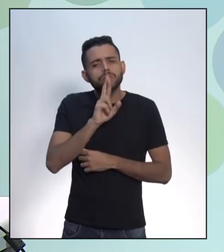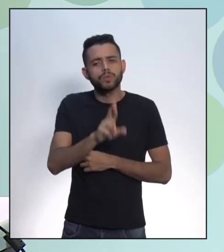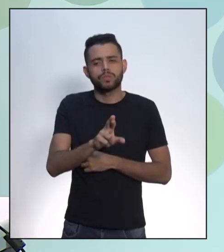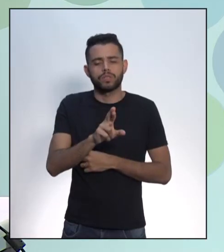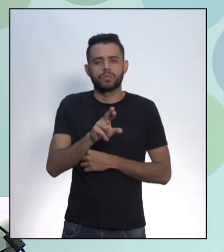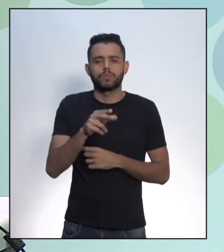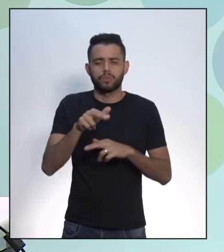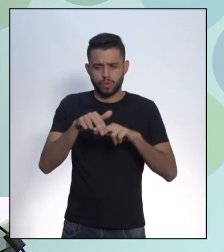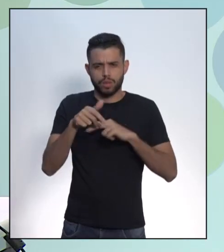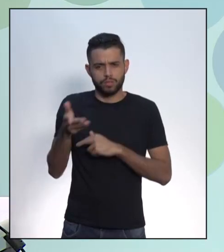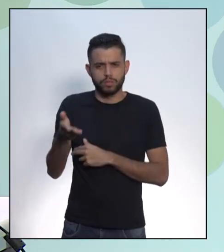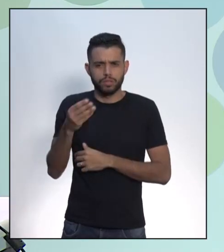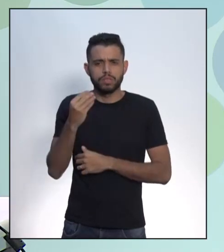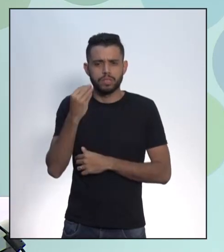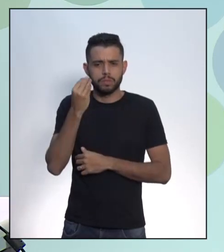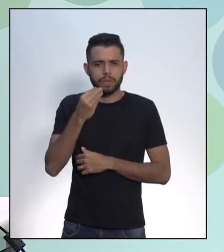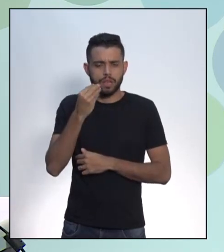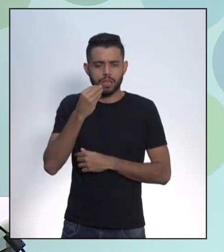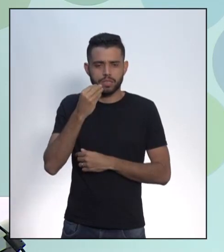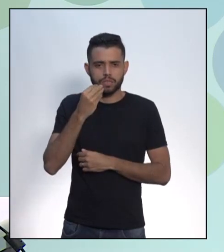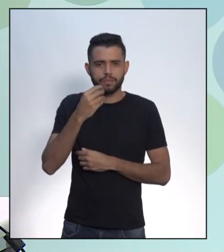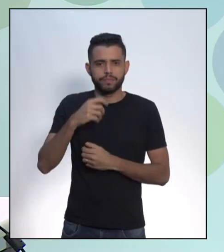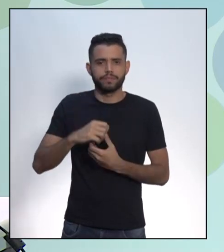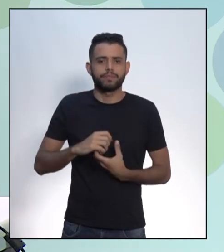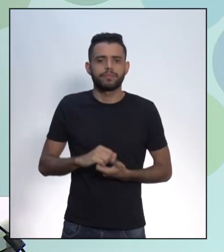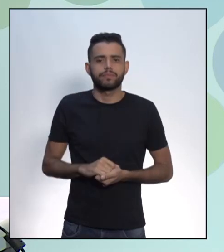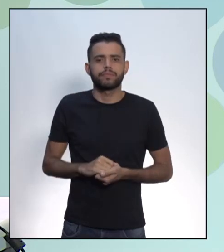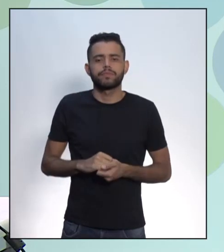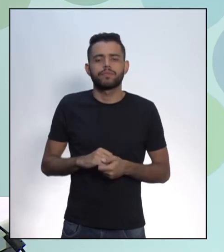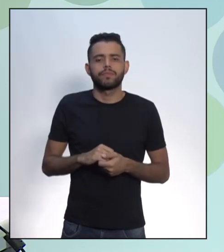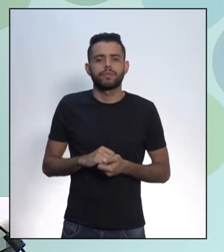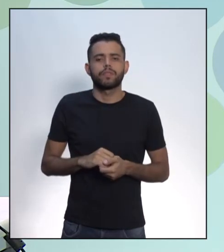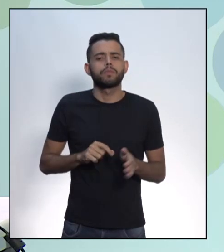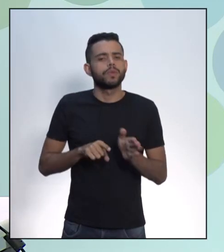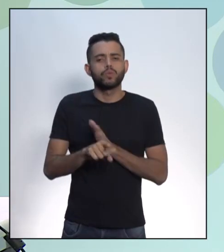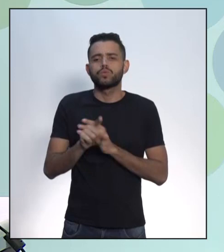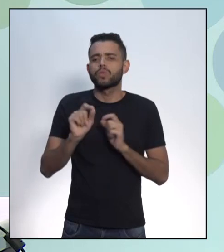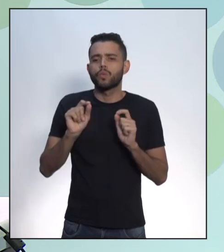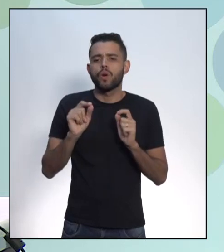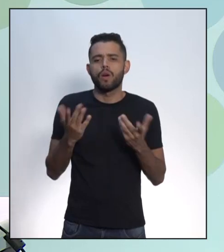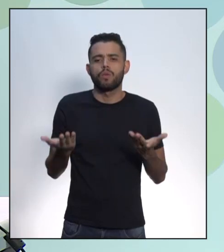nessa experiência, né? A pergunta vai ser: